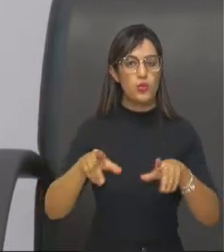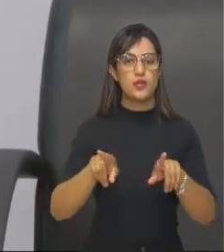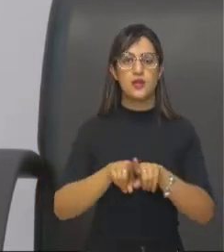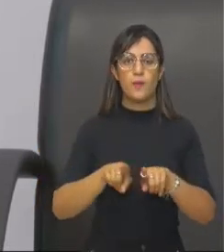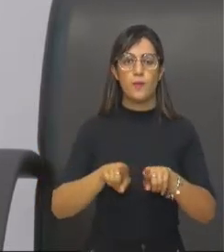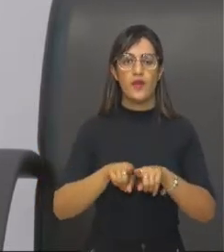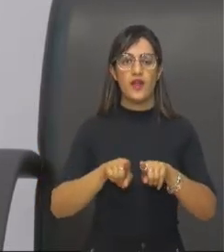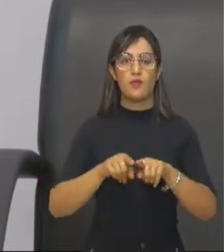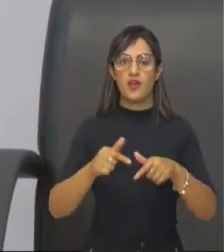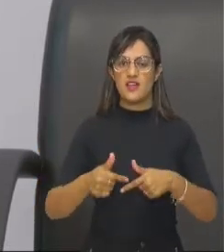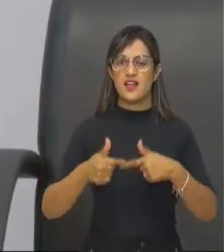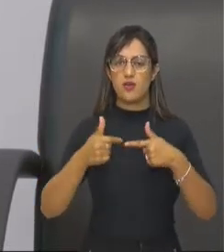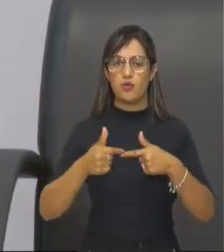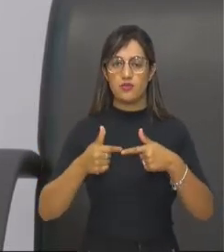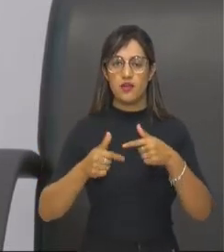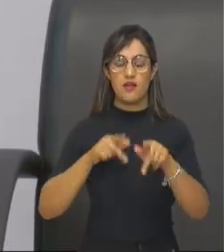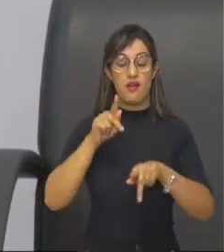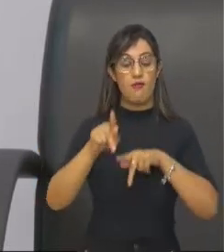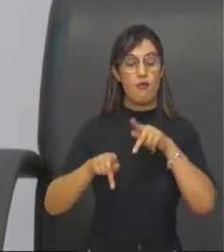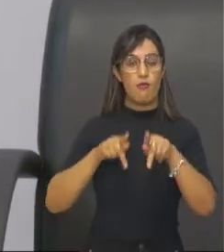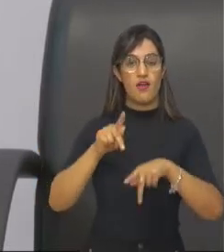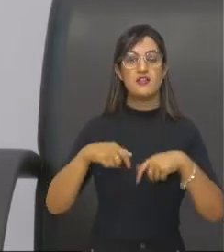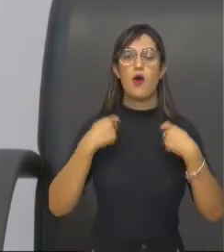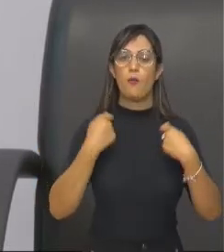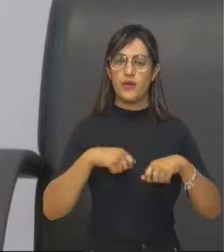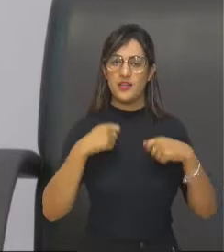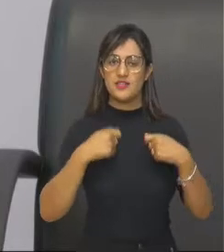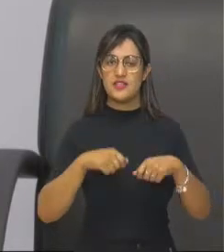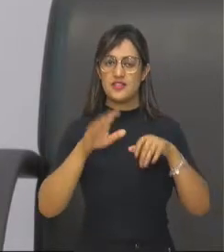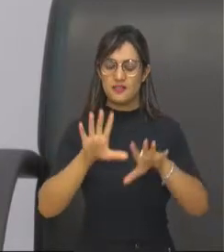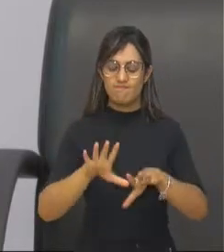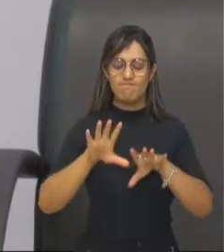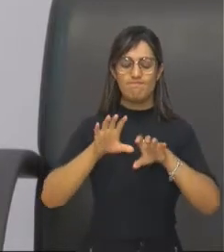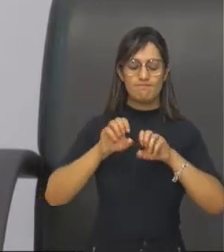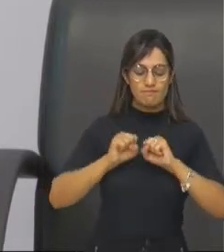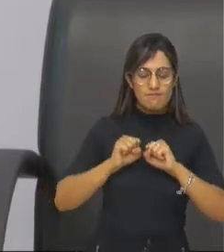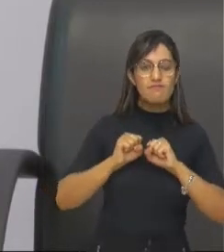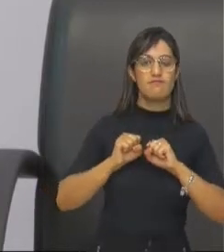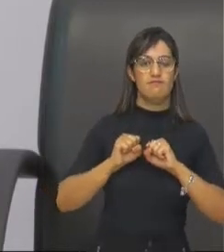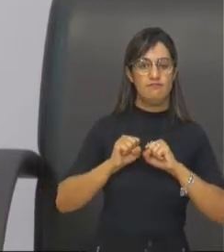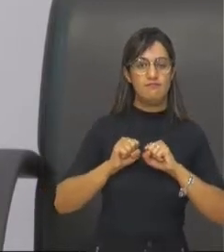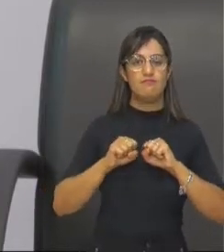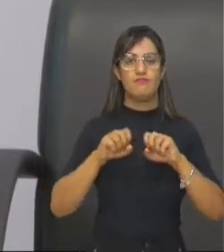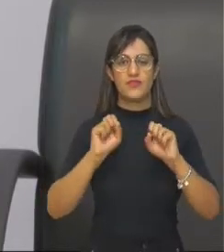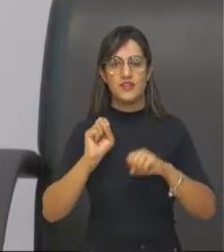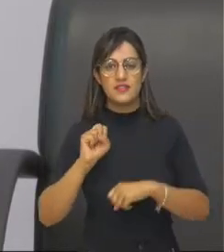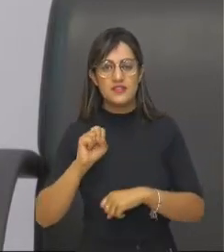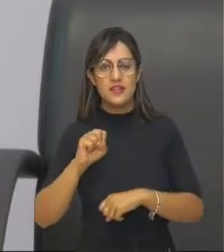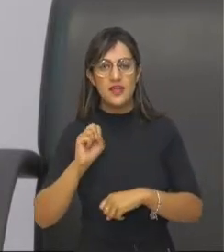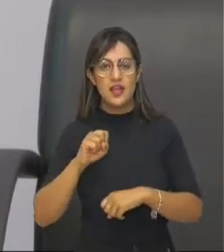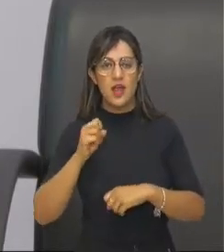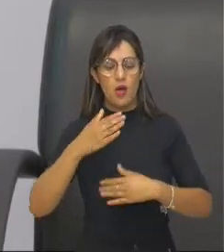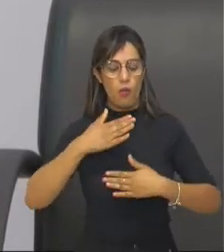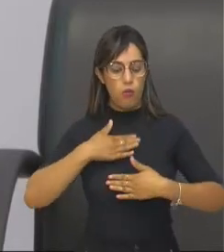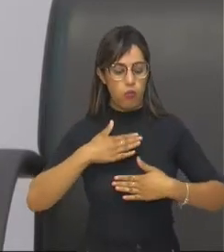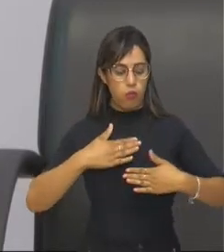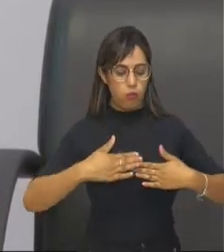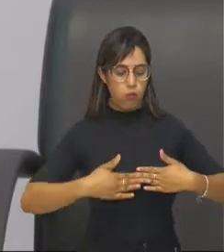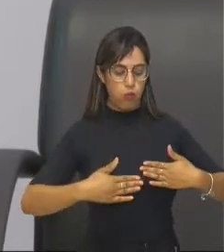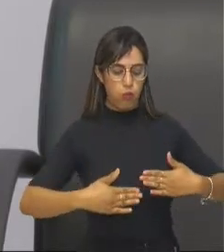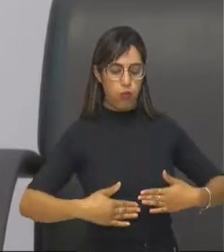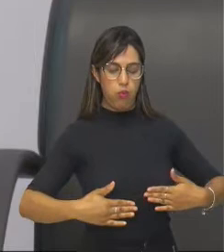é uma luta que a população trans tem que pegar para si, né? Por muito tempo, nós fomos corpos colocados